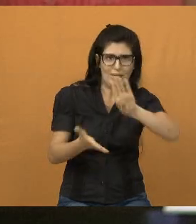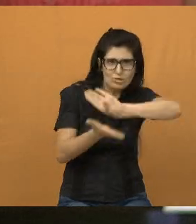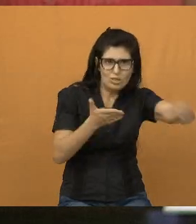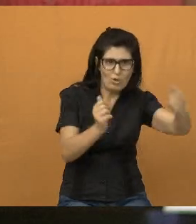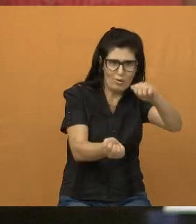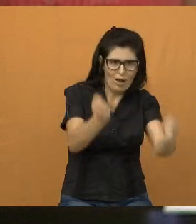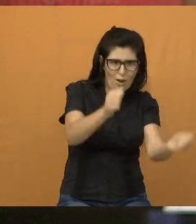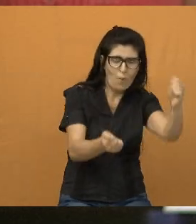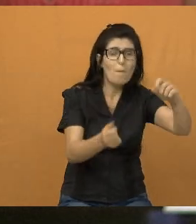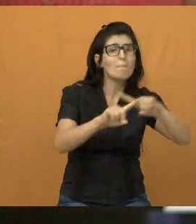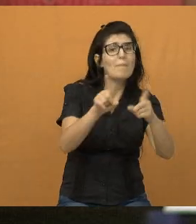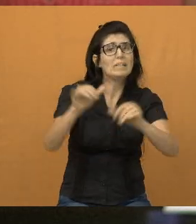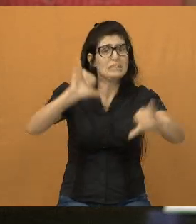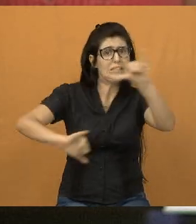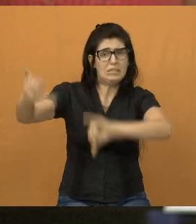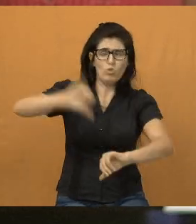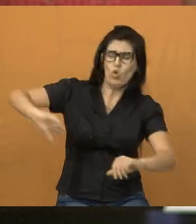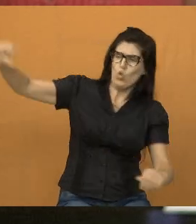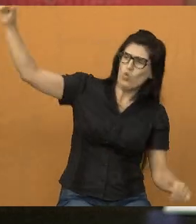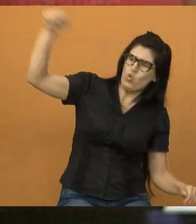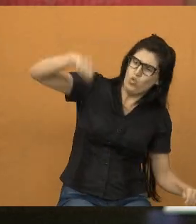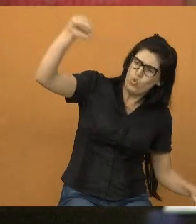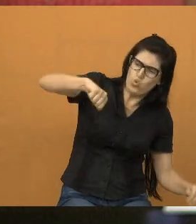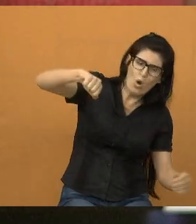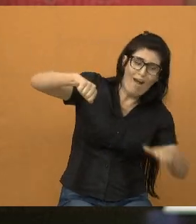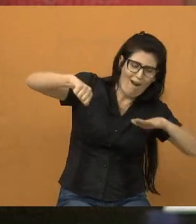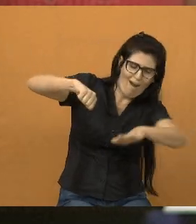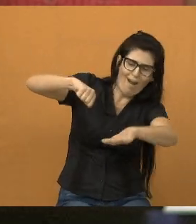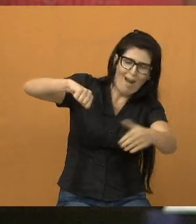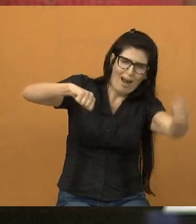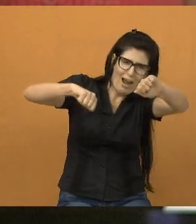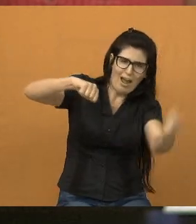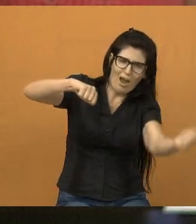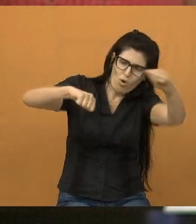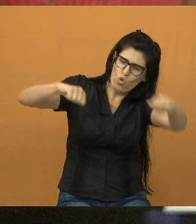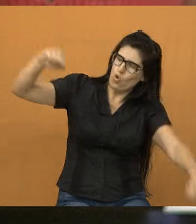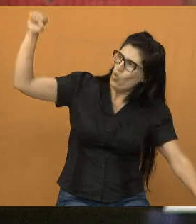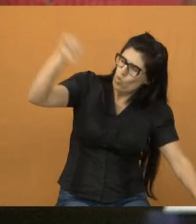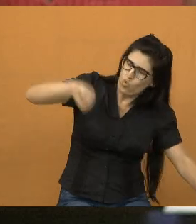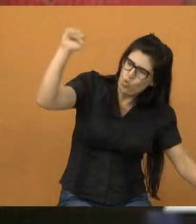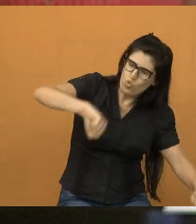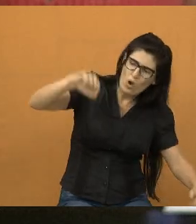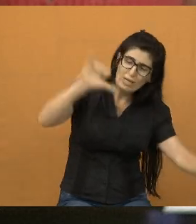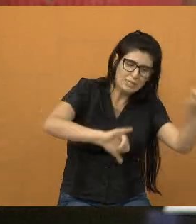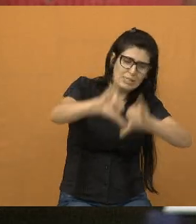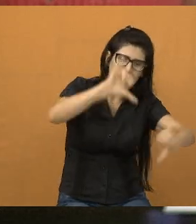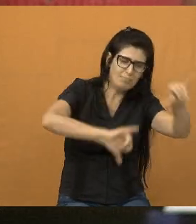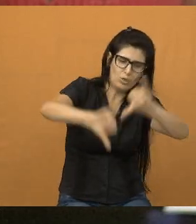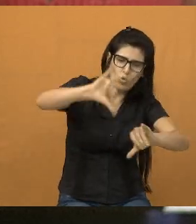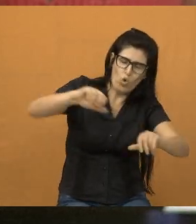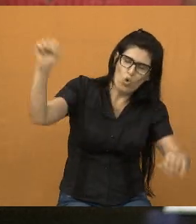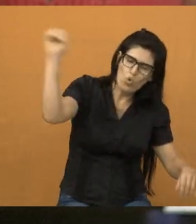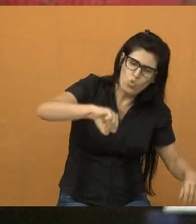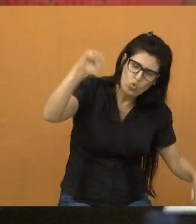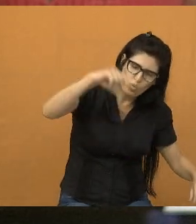larvicida que permanece ali dentro. Então, se houver água, as larvas não conseguem se desenvolver ali. É que, normalmente,